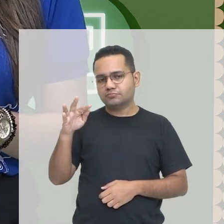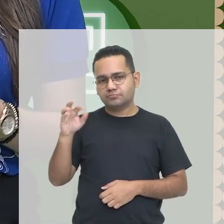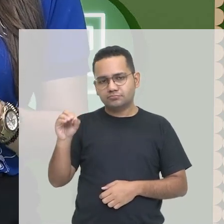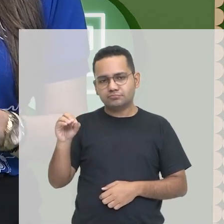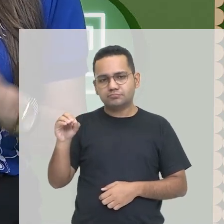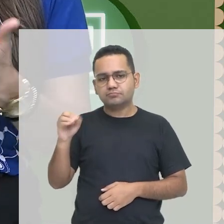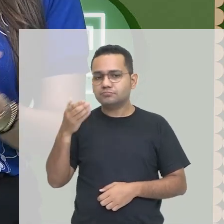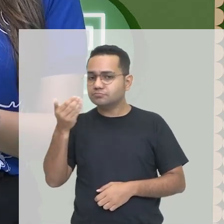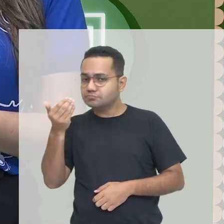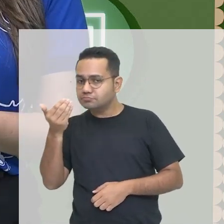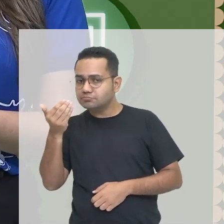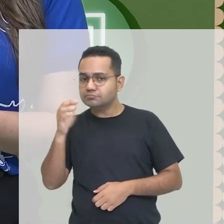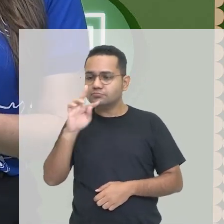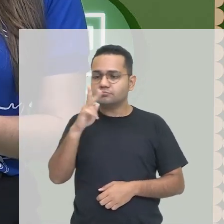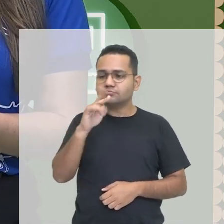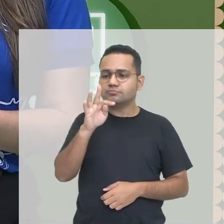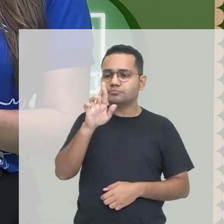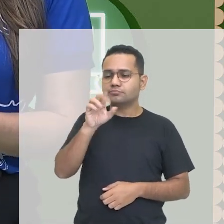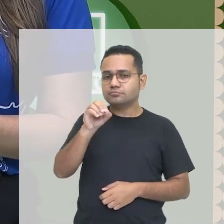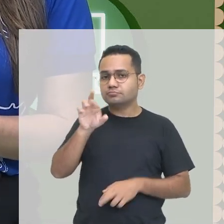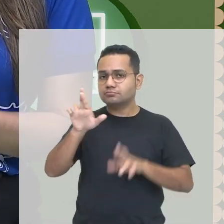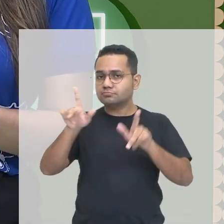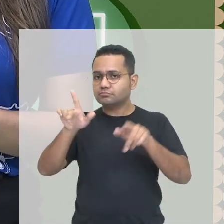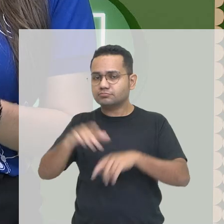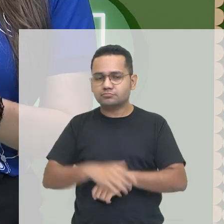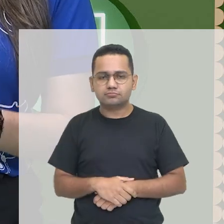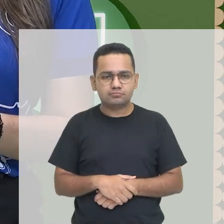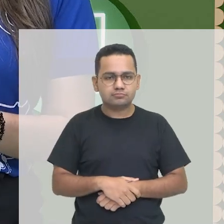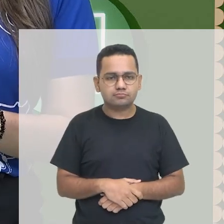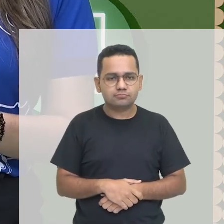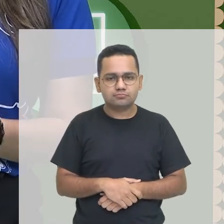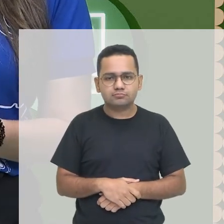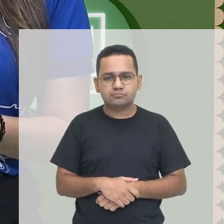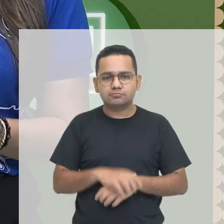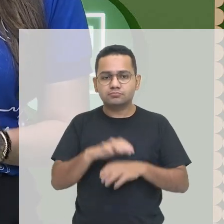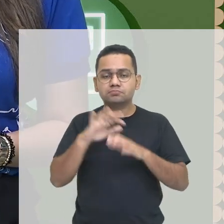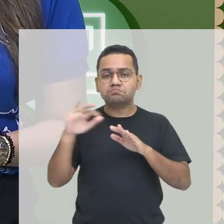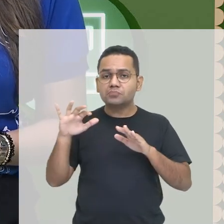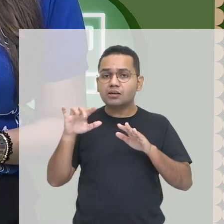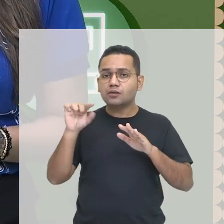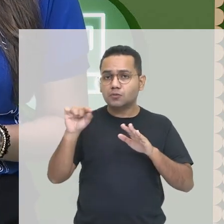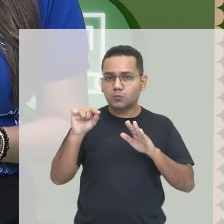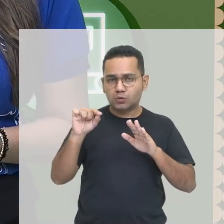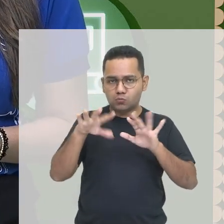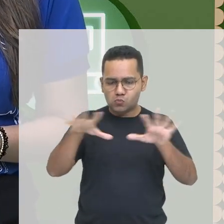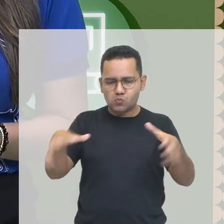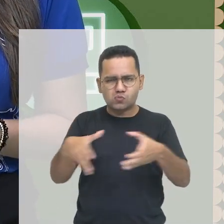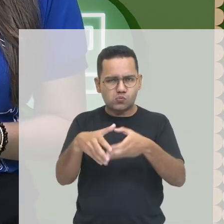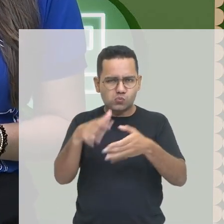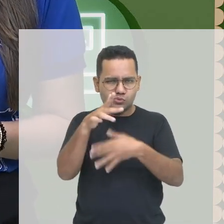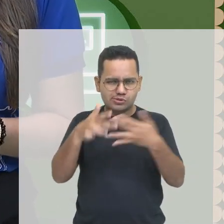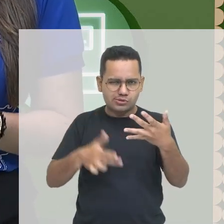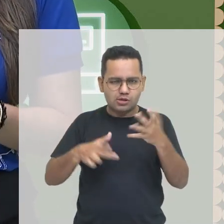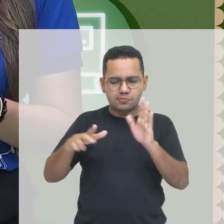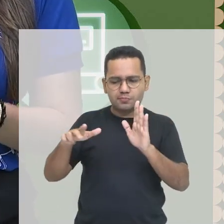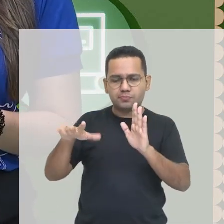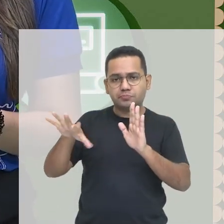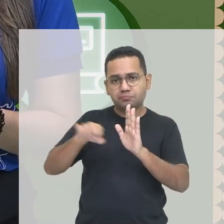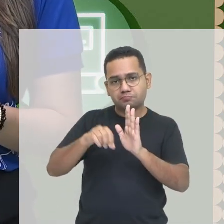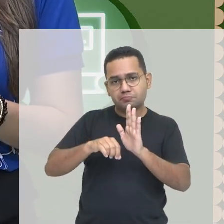né? Hétero vem de diferente. Os seres heterotróficos, basicamente, são aqueles que